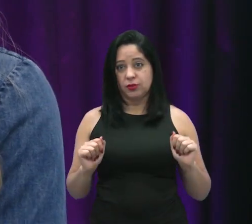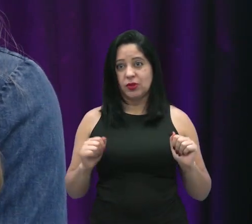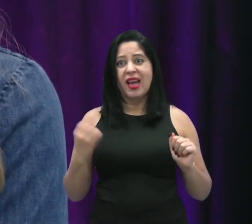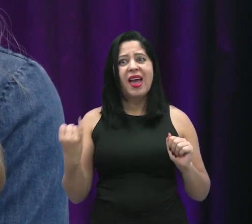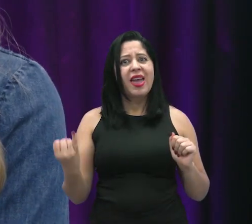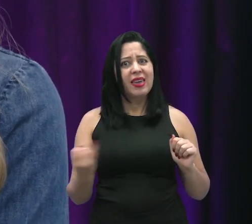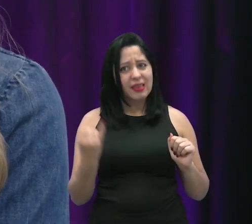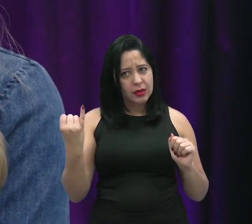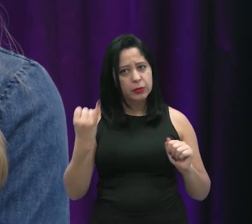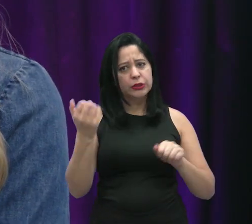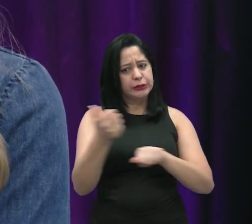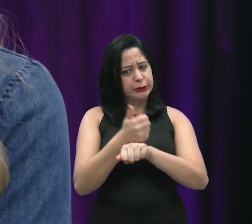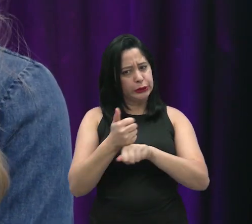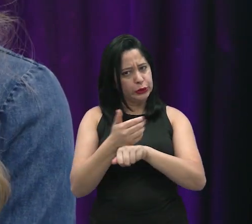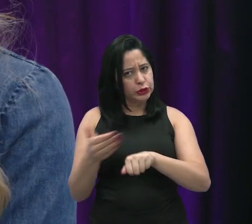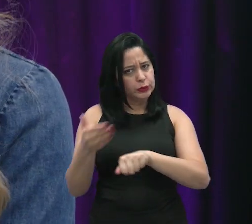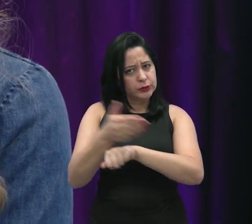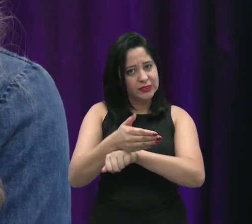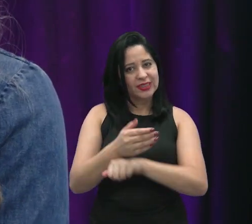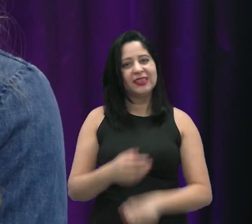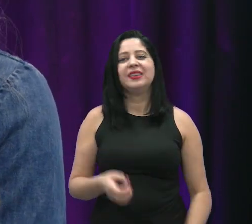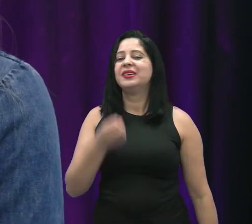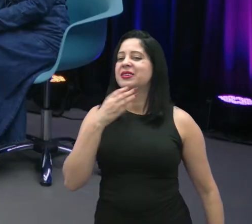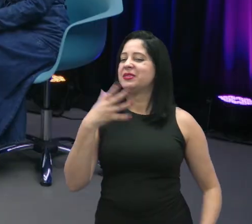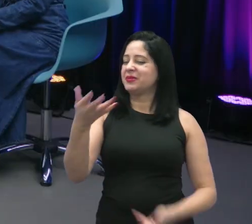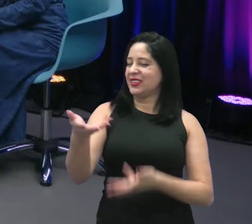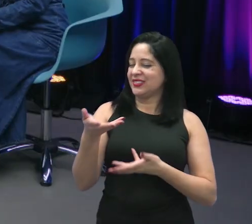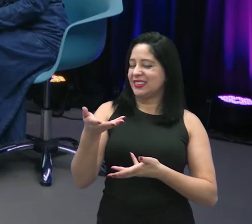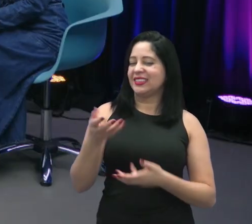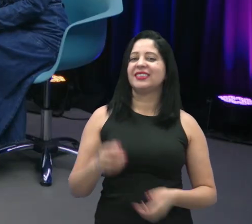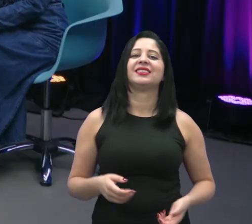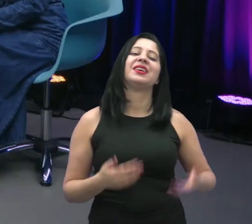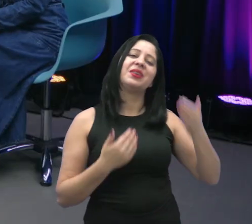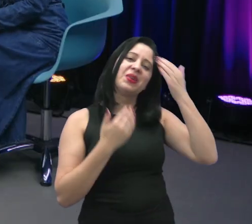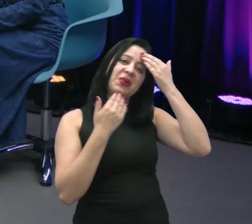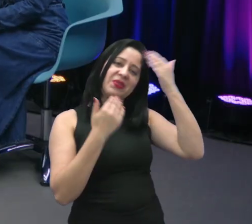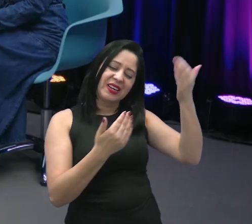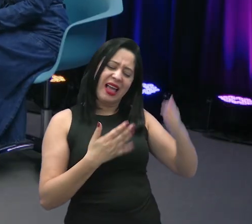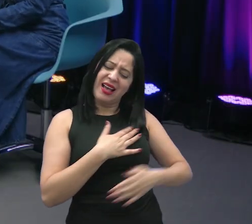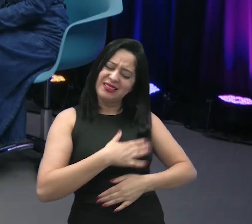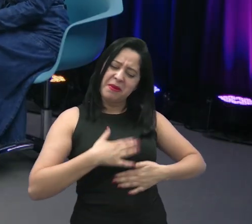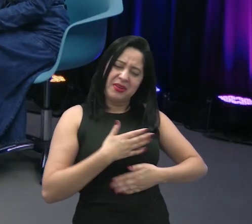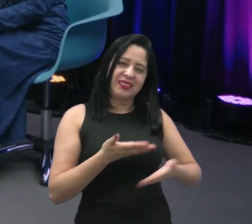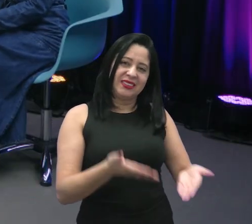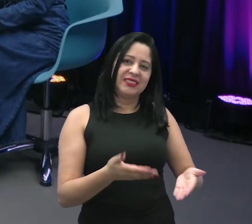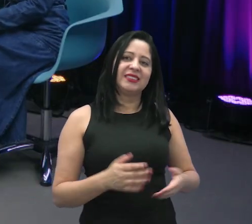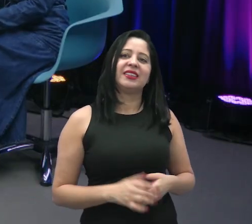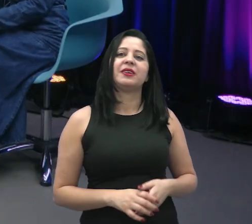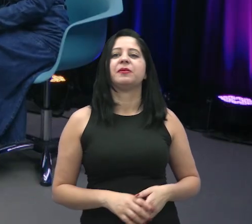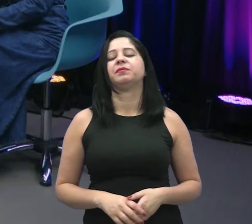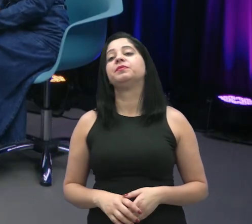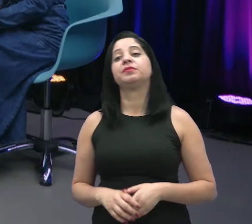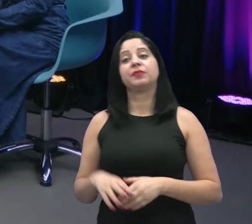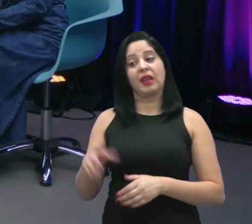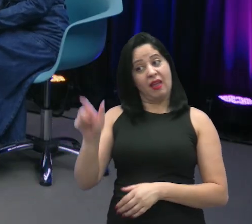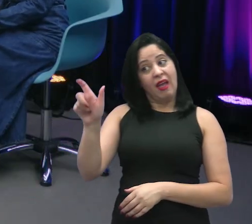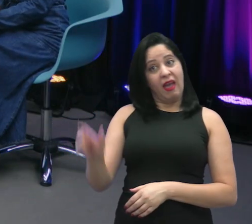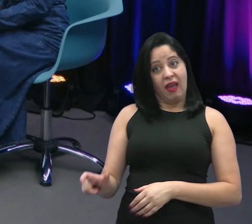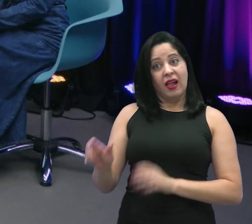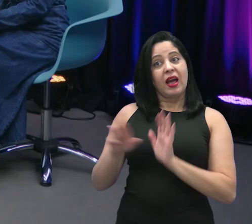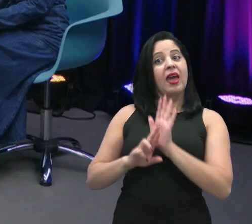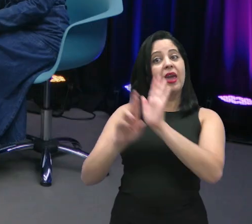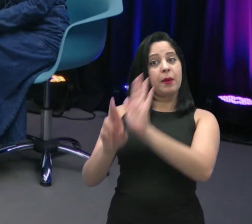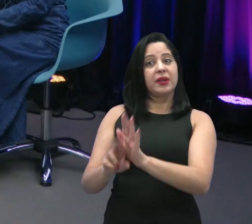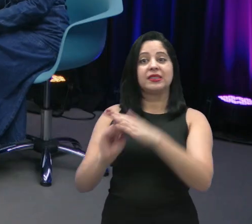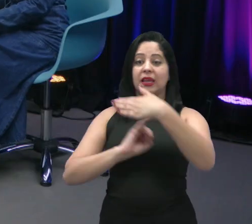buscar um especialista da área. Bem-vinda, Bianca, aos nossos estúdios. Obrigada, Priscila, é um prazer estar aqui. Bianca representando o Instituto